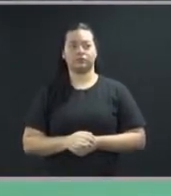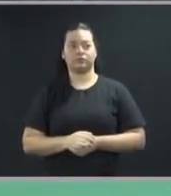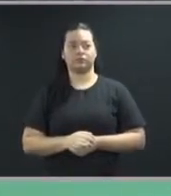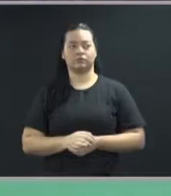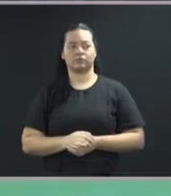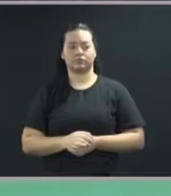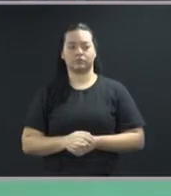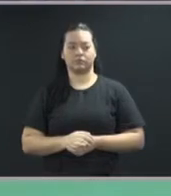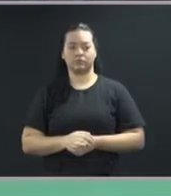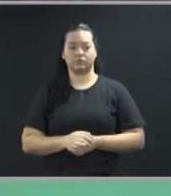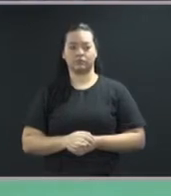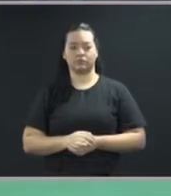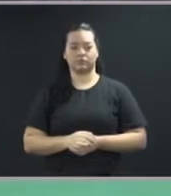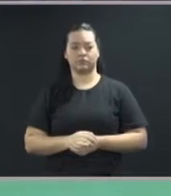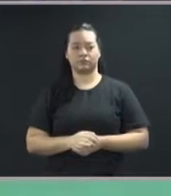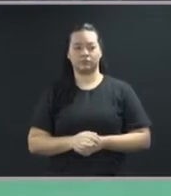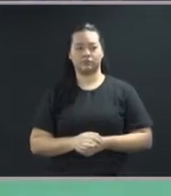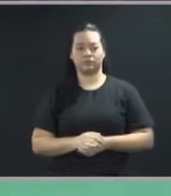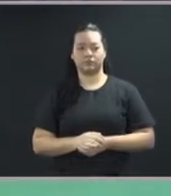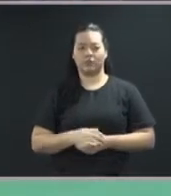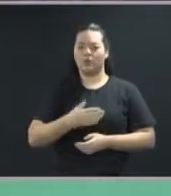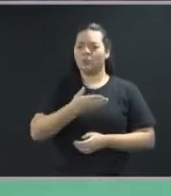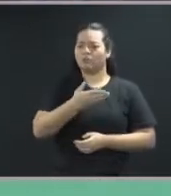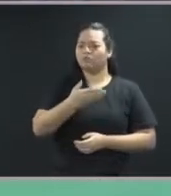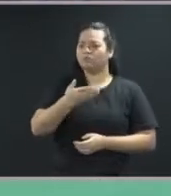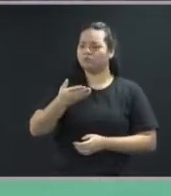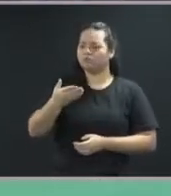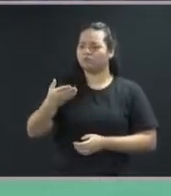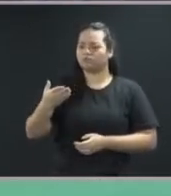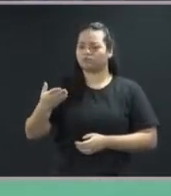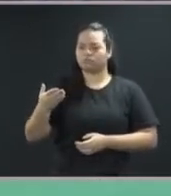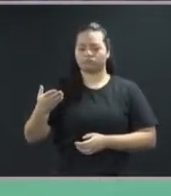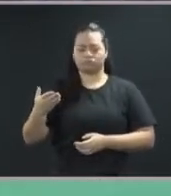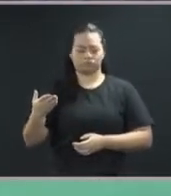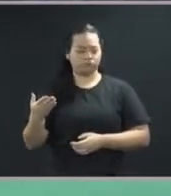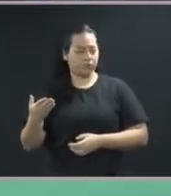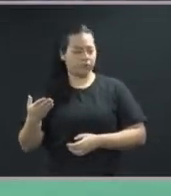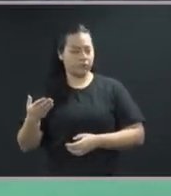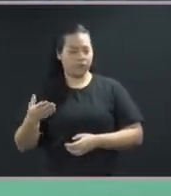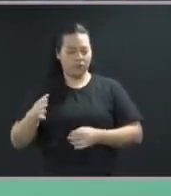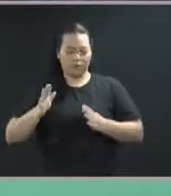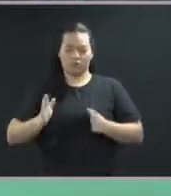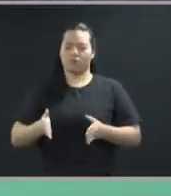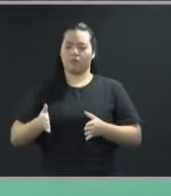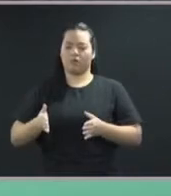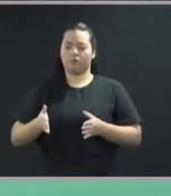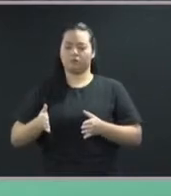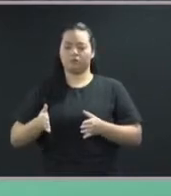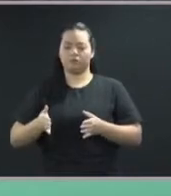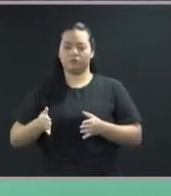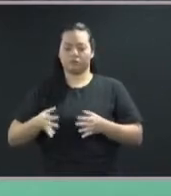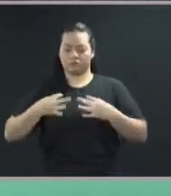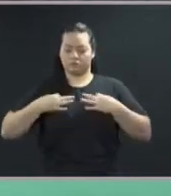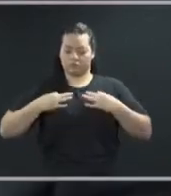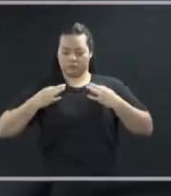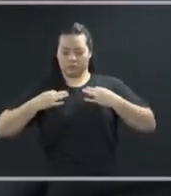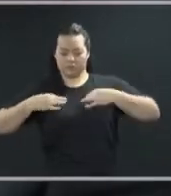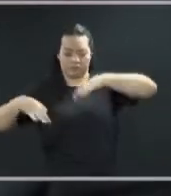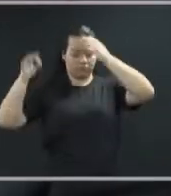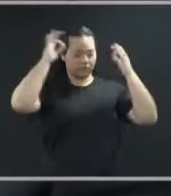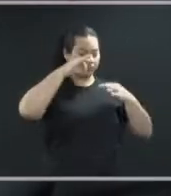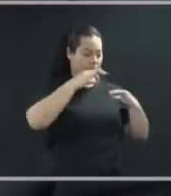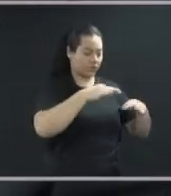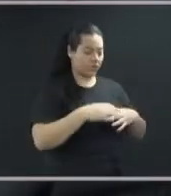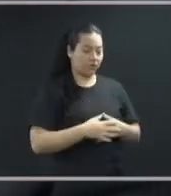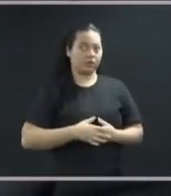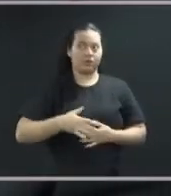E os senhores agora estão investidos. Todos nós fomos lá, tiramos a roupa de civil e vestimos a farda. E aí eu falei: